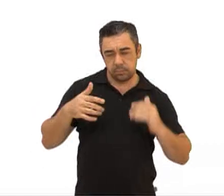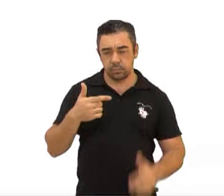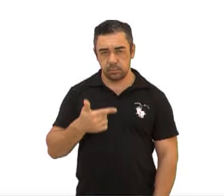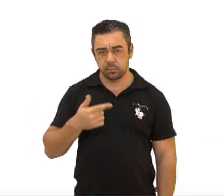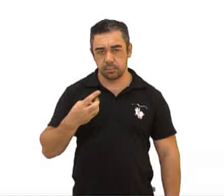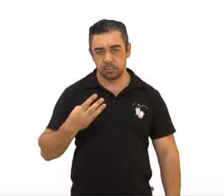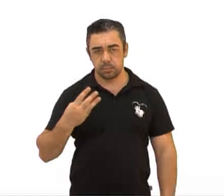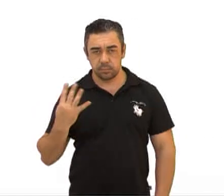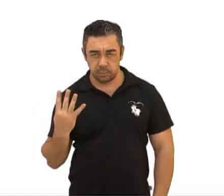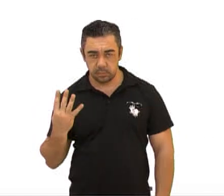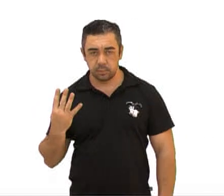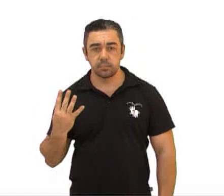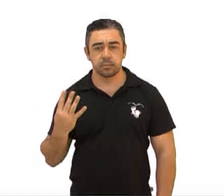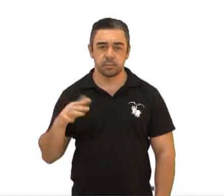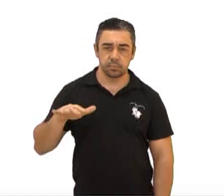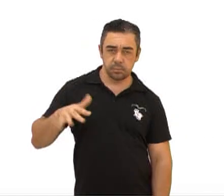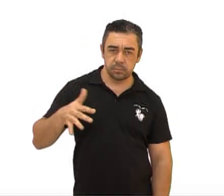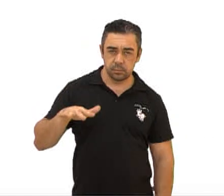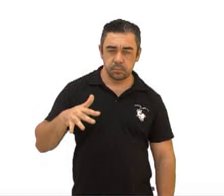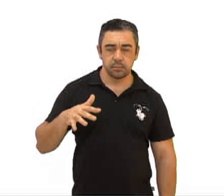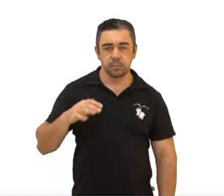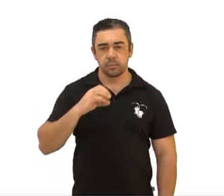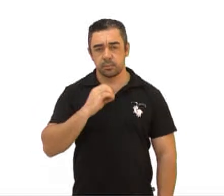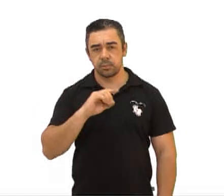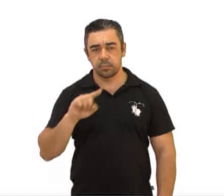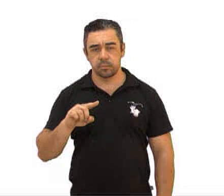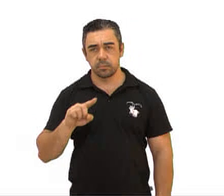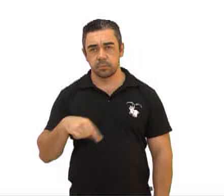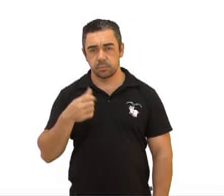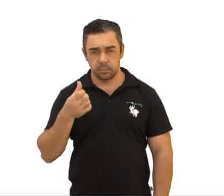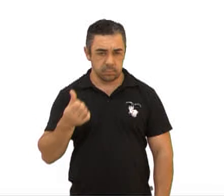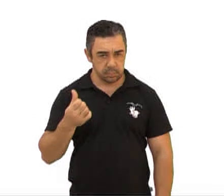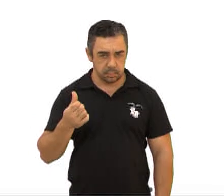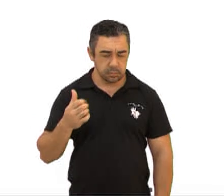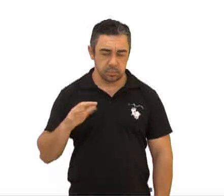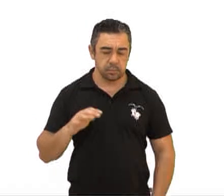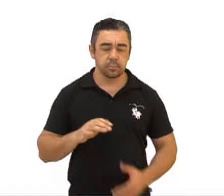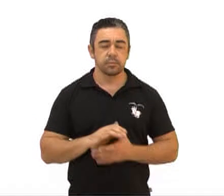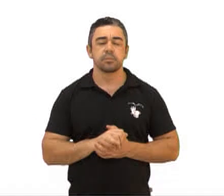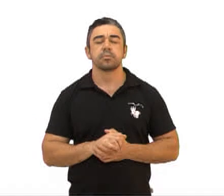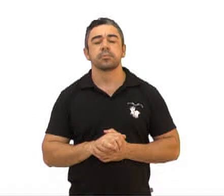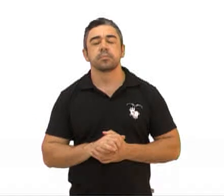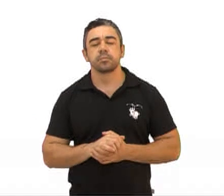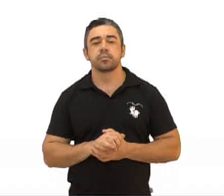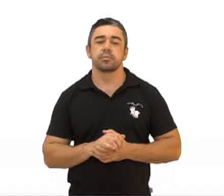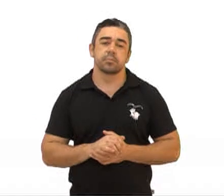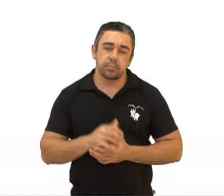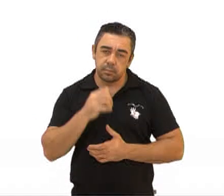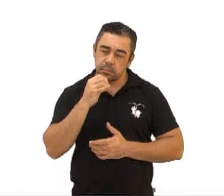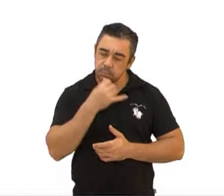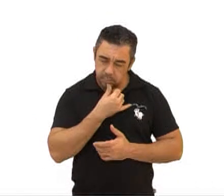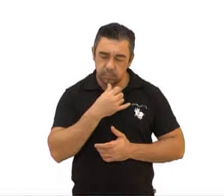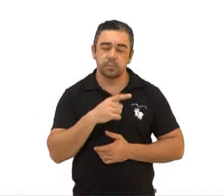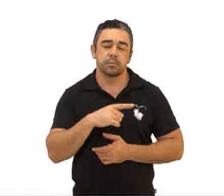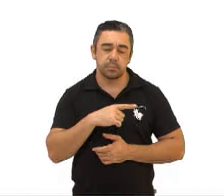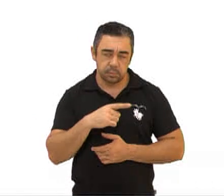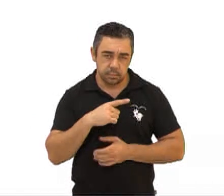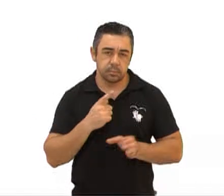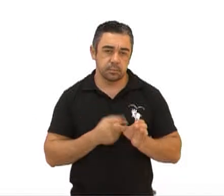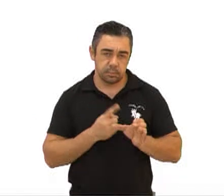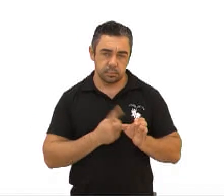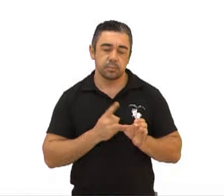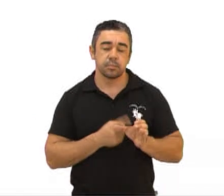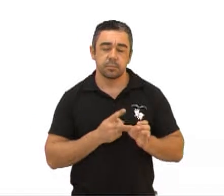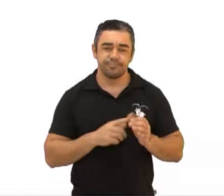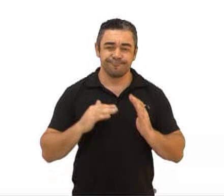234 municípios, que seria mais ou menos 0,6, quase 0,7, e infelizmente ainda temos alguns municípios